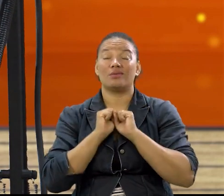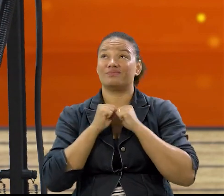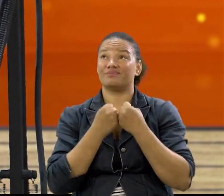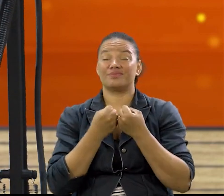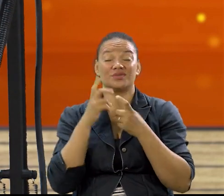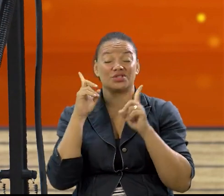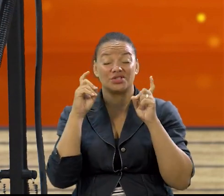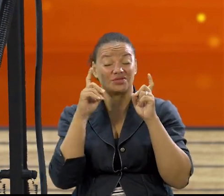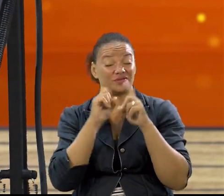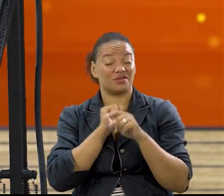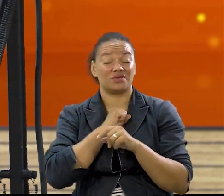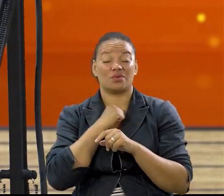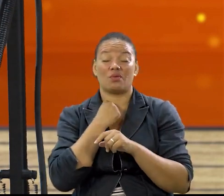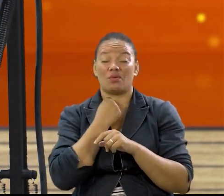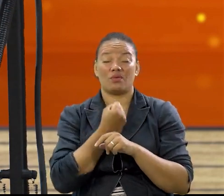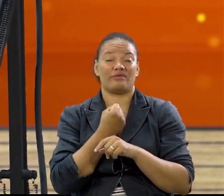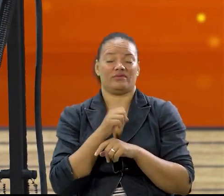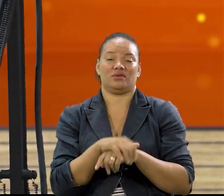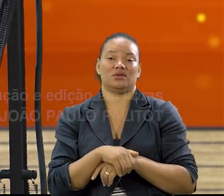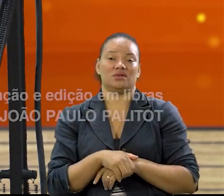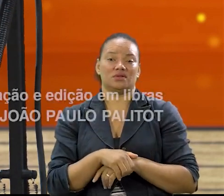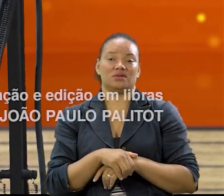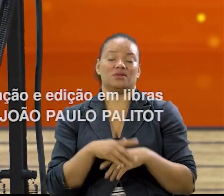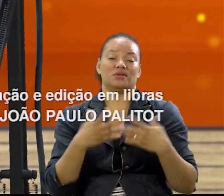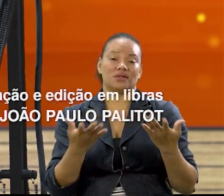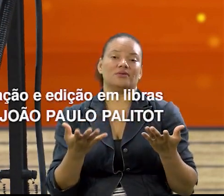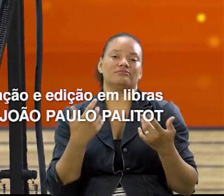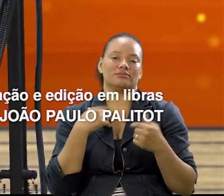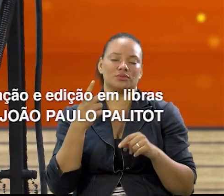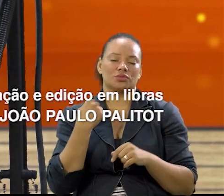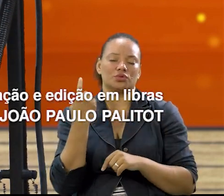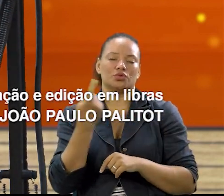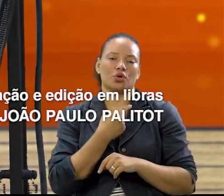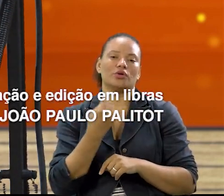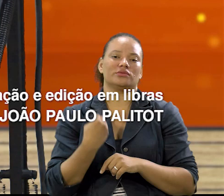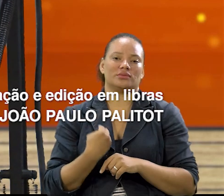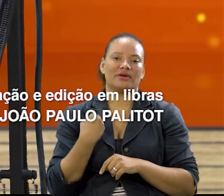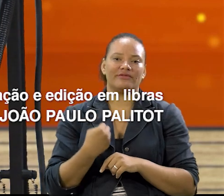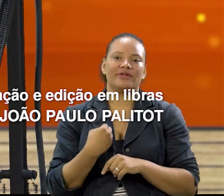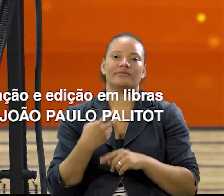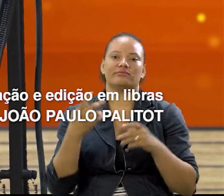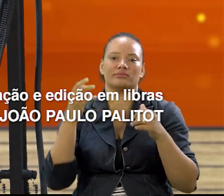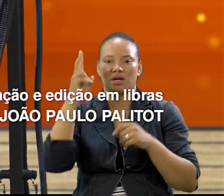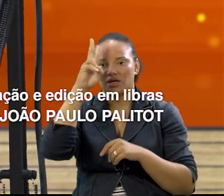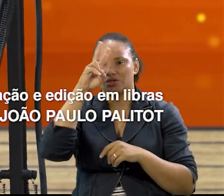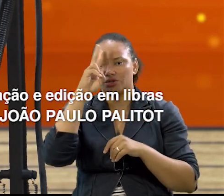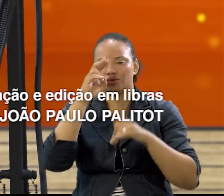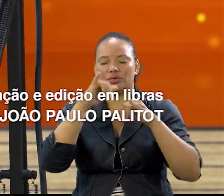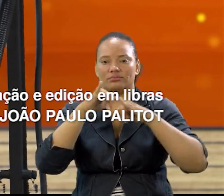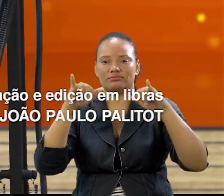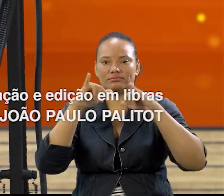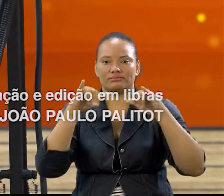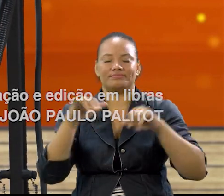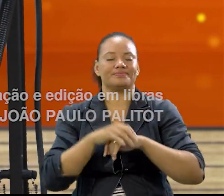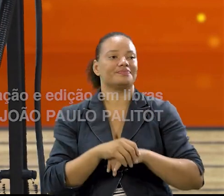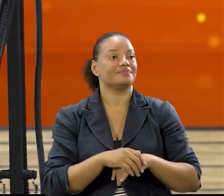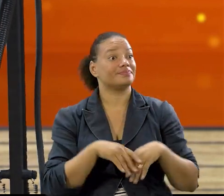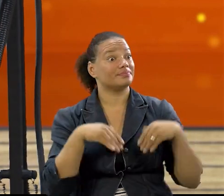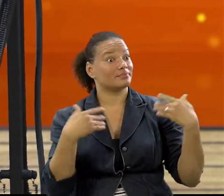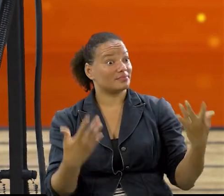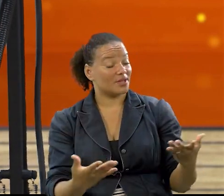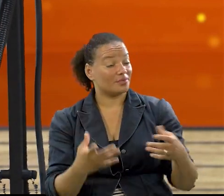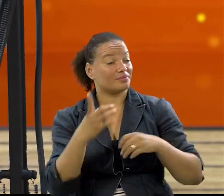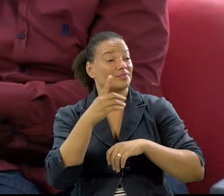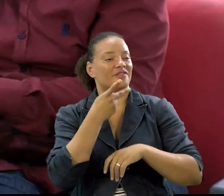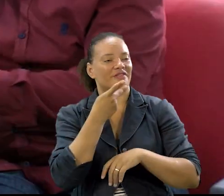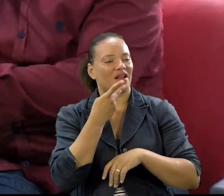dramáticos foram momentos assim mas nós sobrevivemos e hoje estamos aqui para contar a história N é isso e tentar melhorar não é verdade tá certo conversei